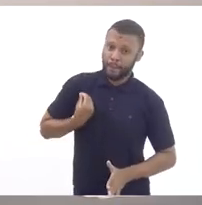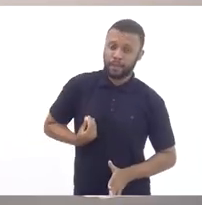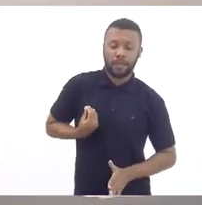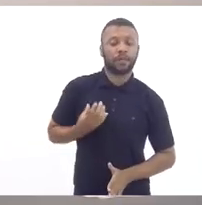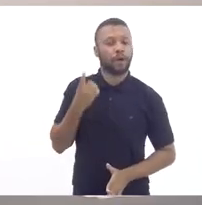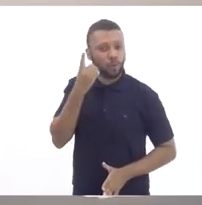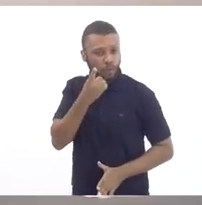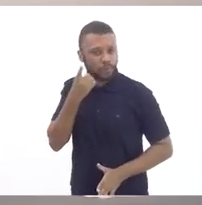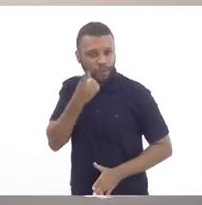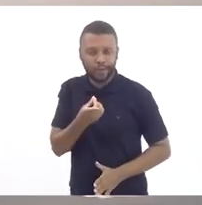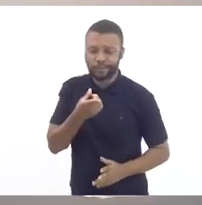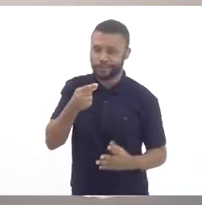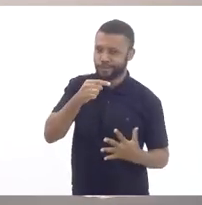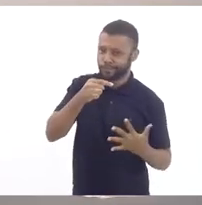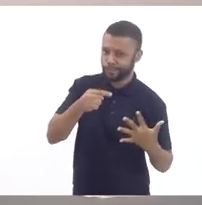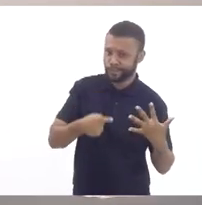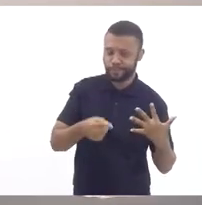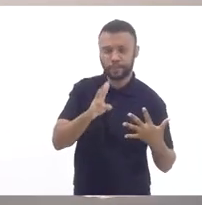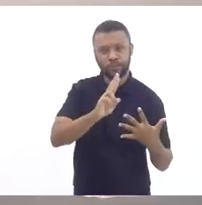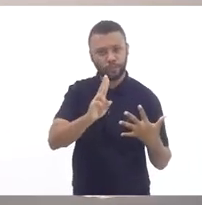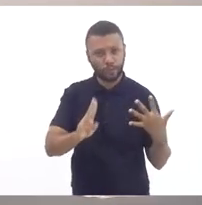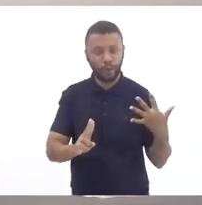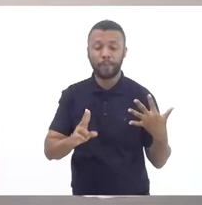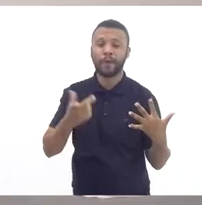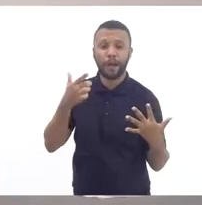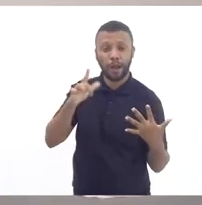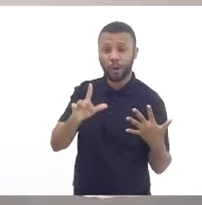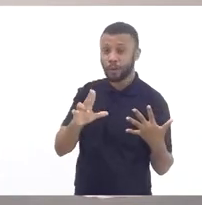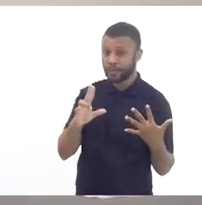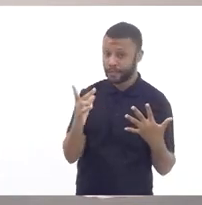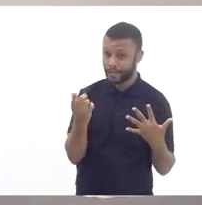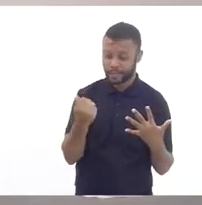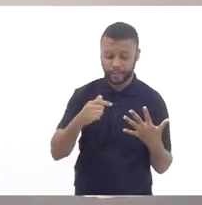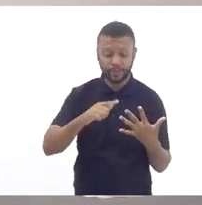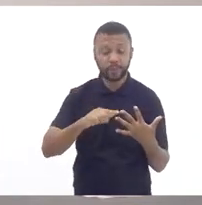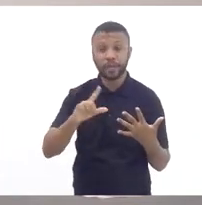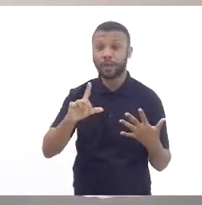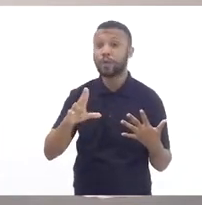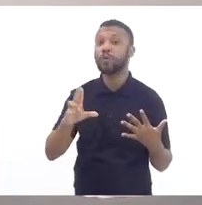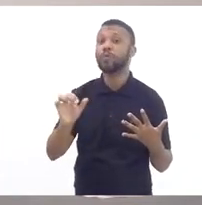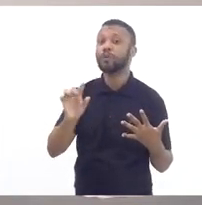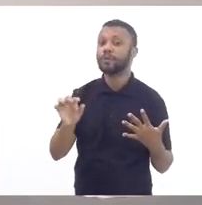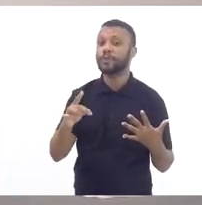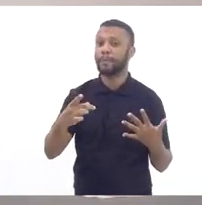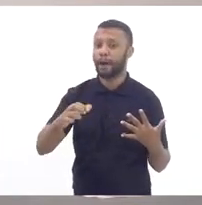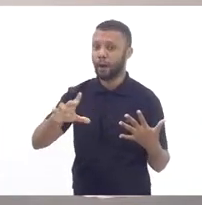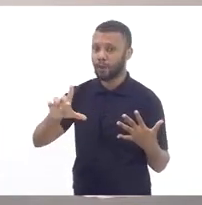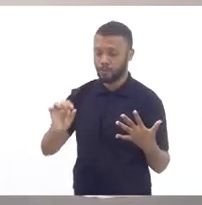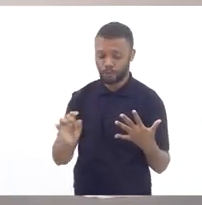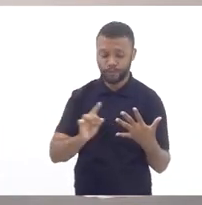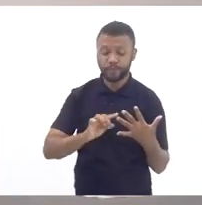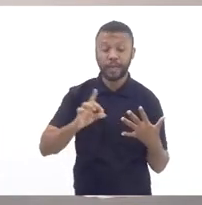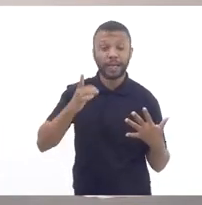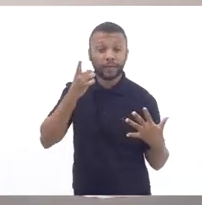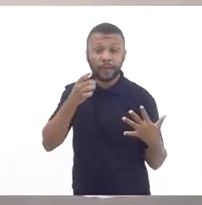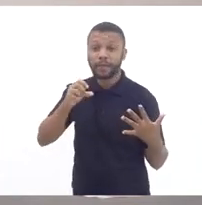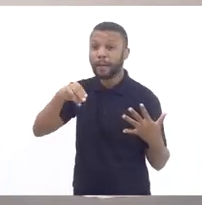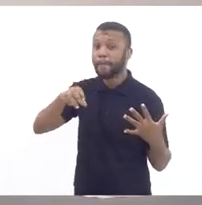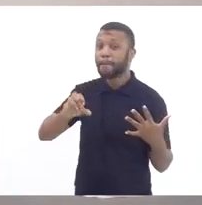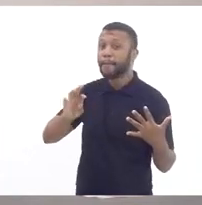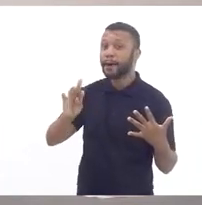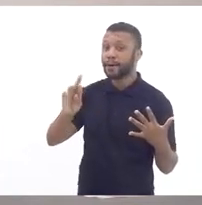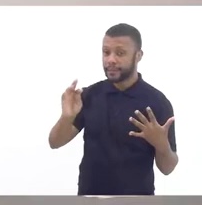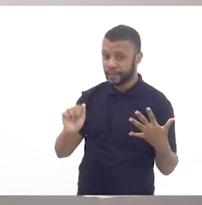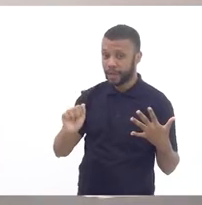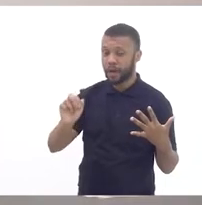a denominar. Deputada Lucinha, deputado dos Paulo, deputada Marta Rocha, e provavelmente os outros deputados irão chegar também.